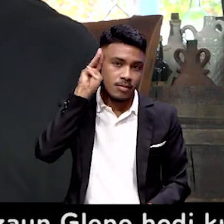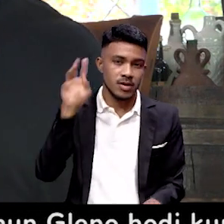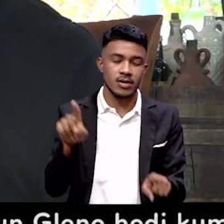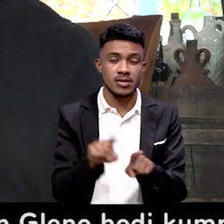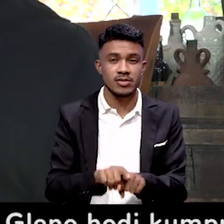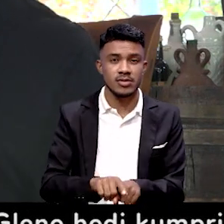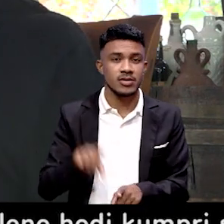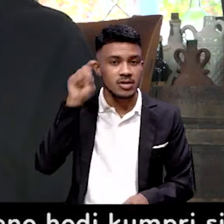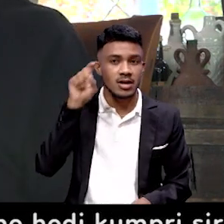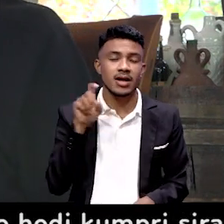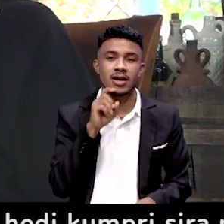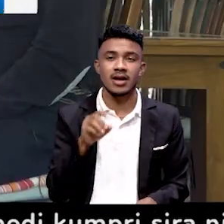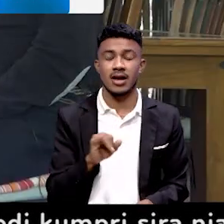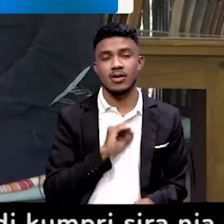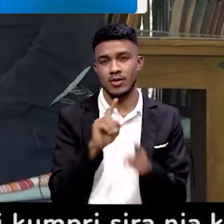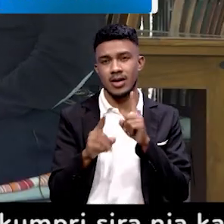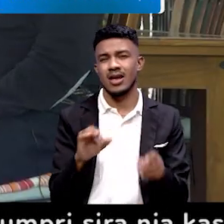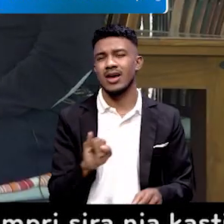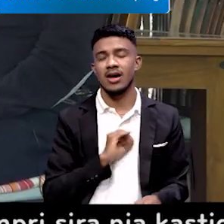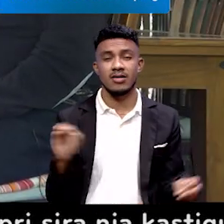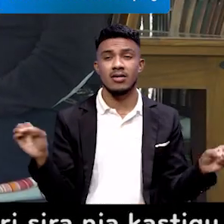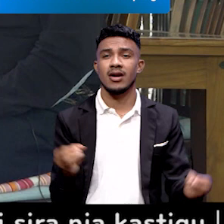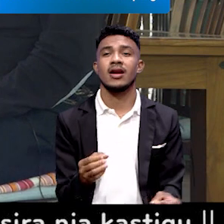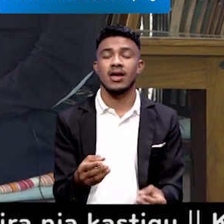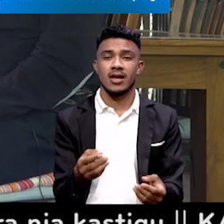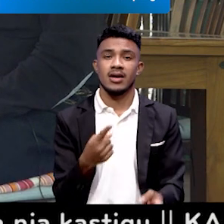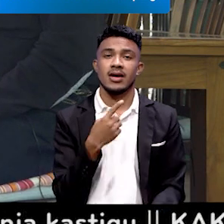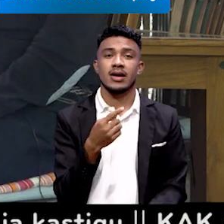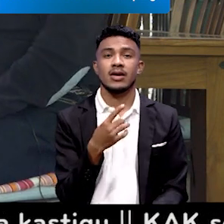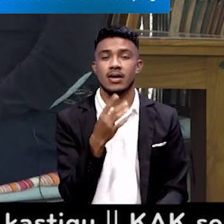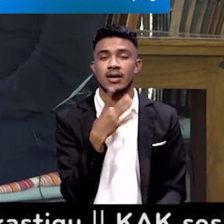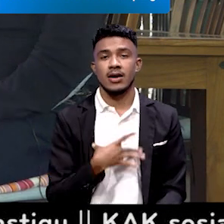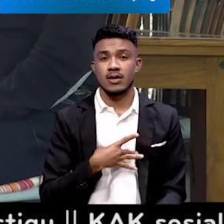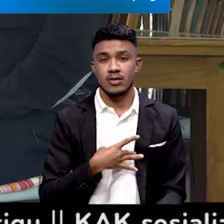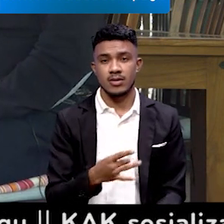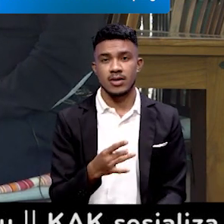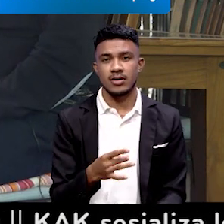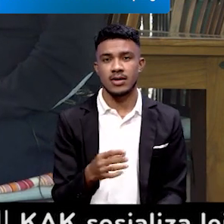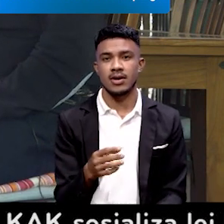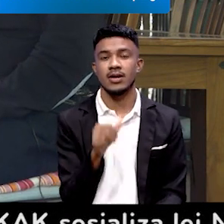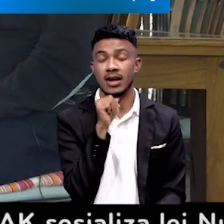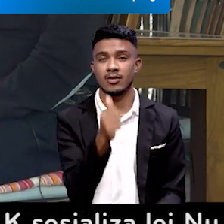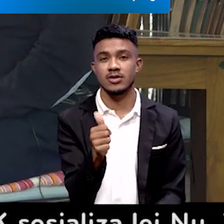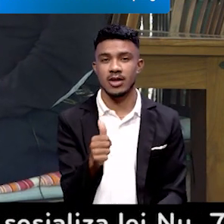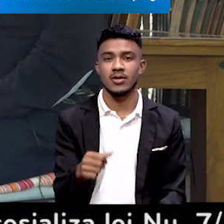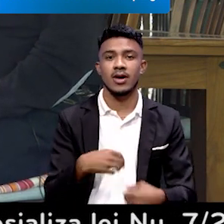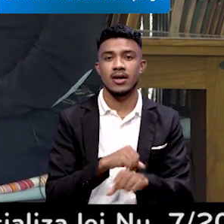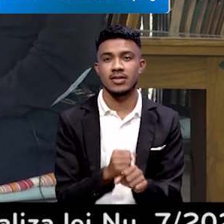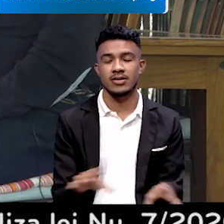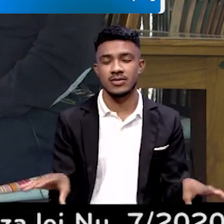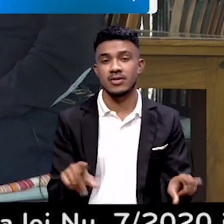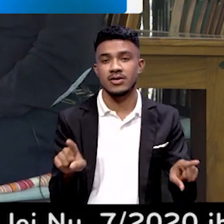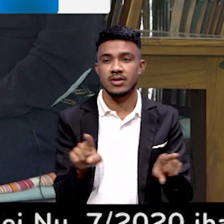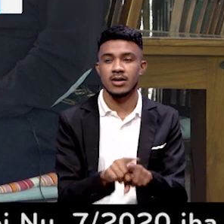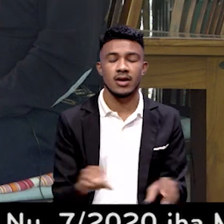lá, gosta ali o acordo, né? Mas tem que bom aí. Portanto, daí ali eu fui a que momento, irmão, há o